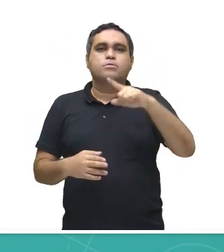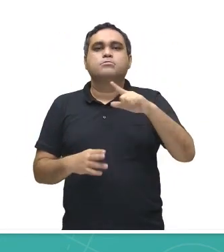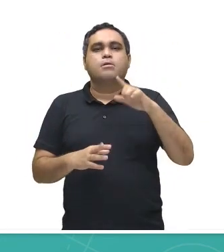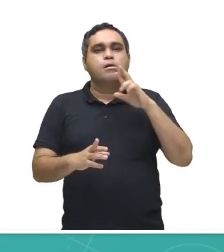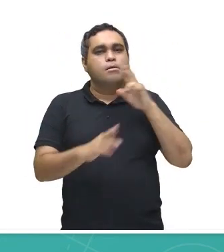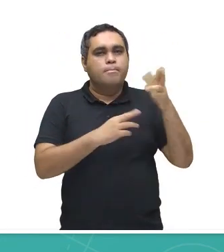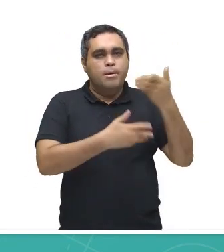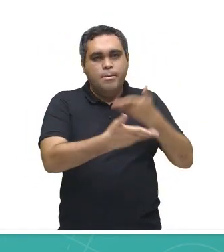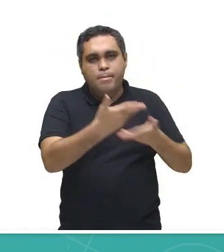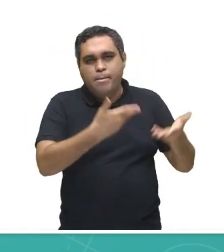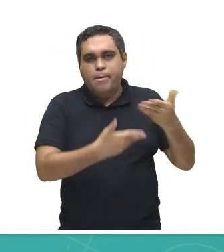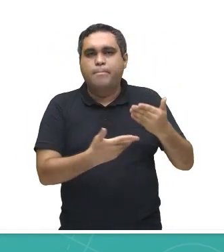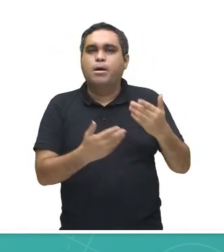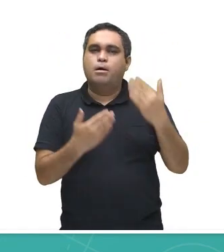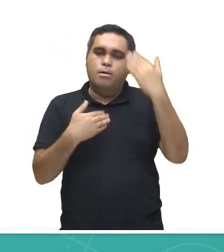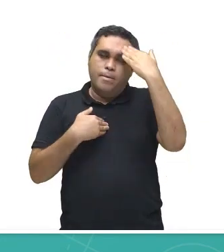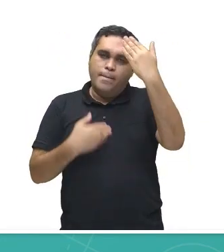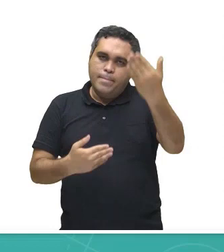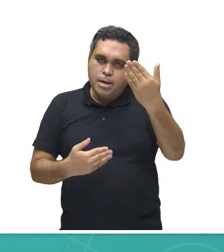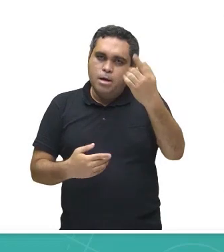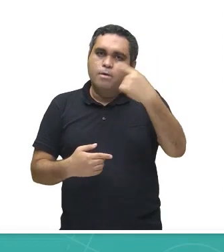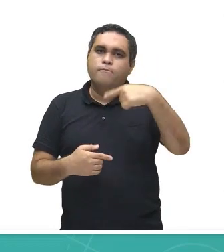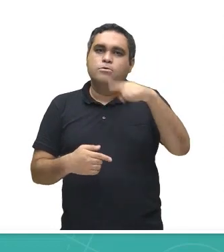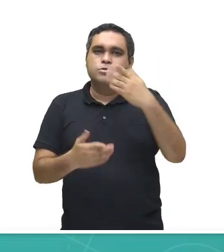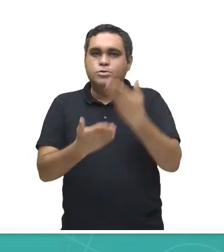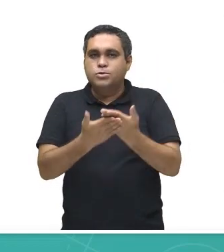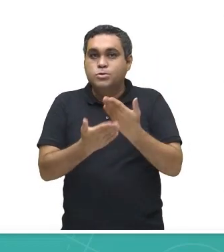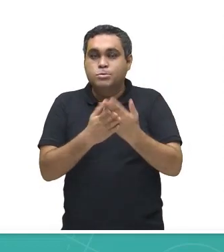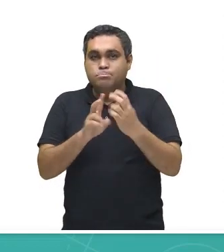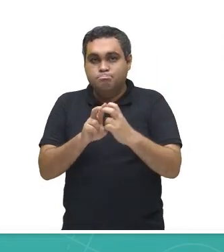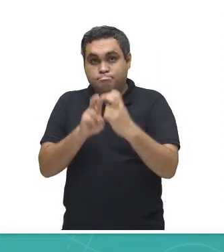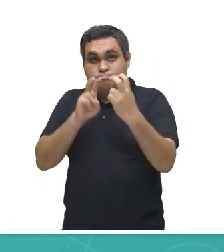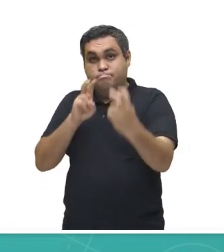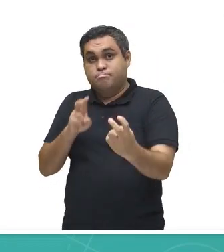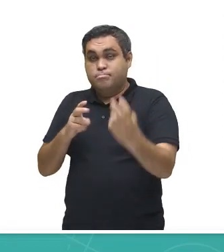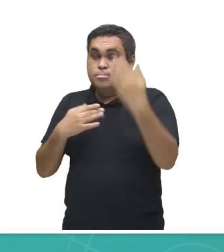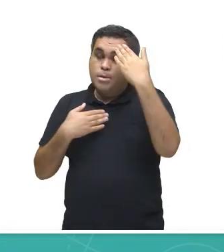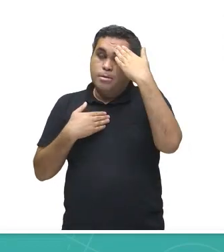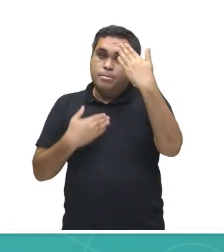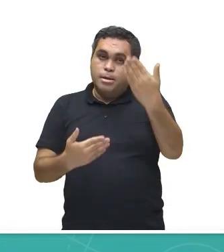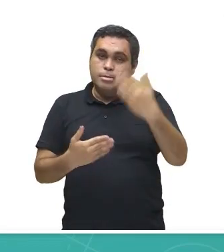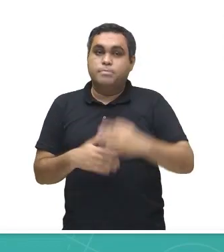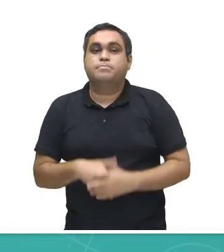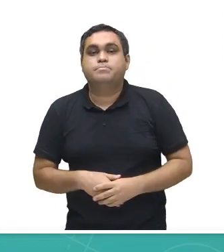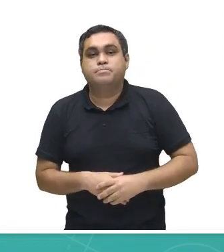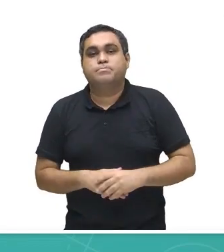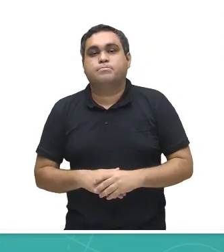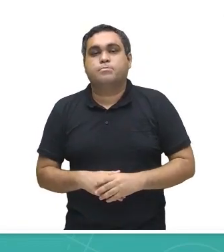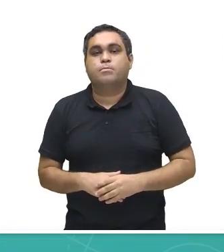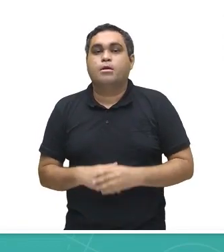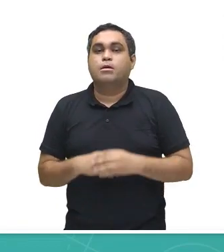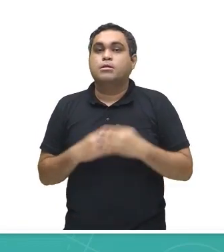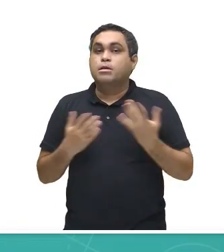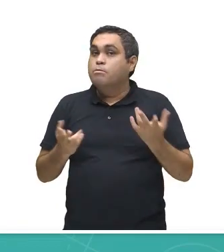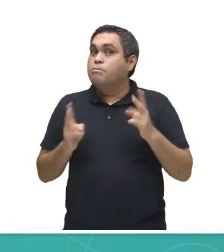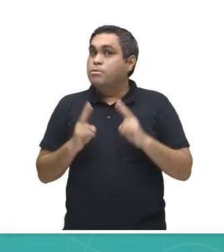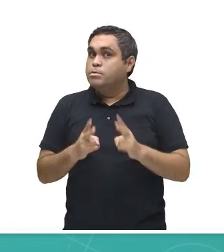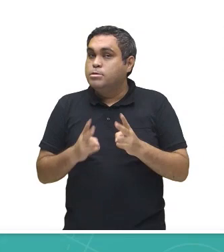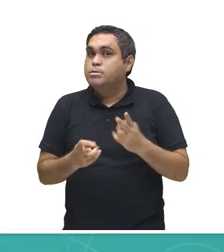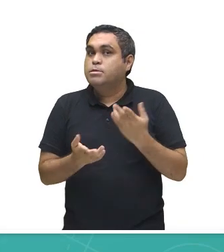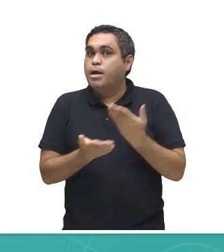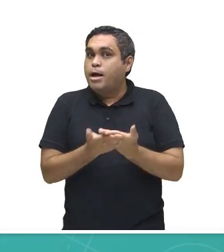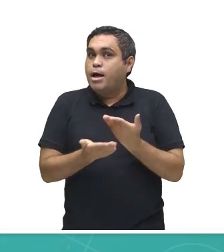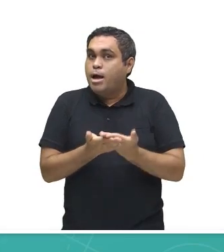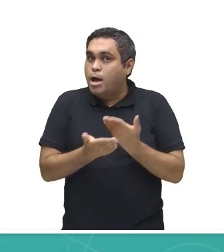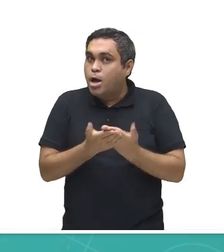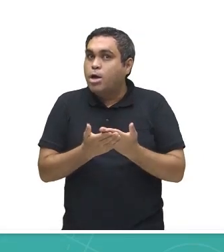de vocês. Muito obrigada pela participação de todos os alunos aí da 6ª etapa, ok? Vamos continuando com as nossas aulas